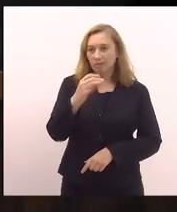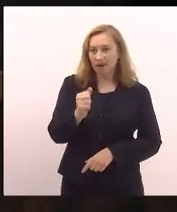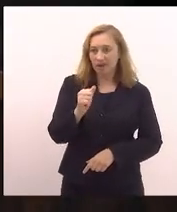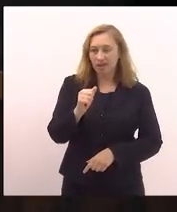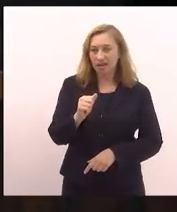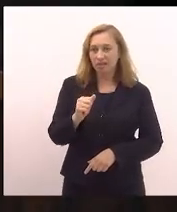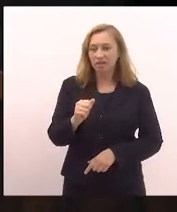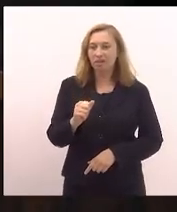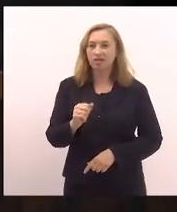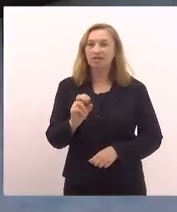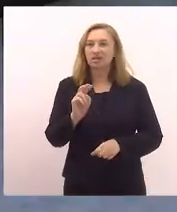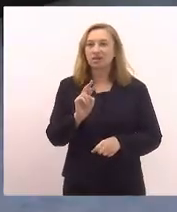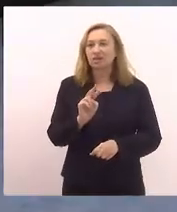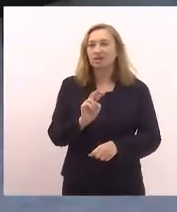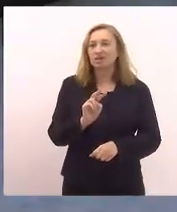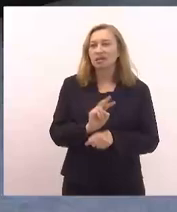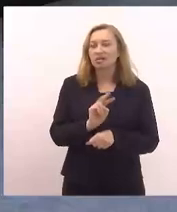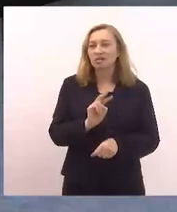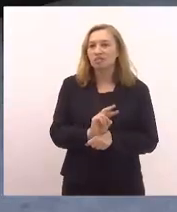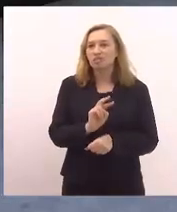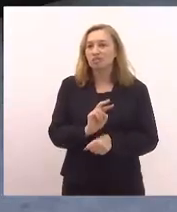Guarda Municipal.